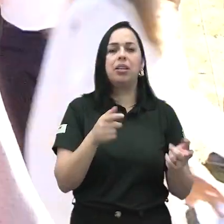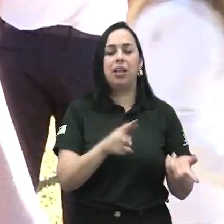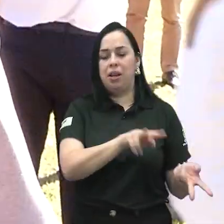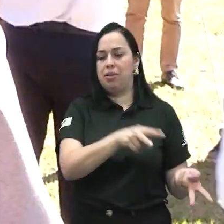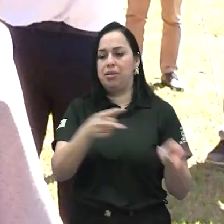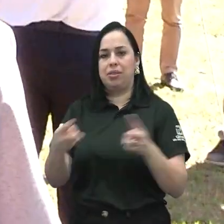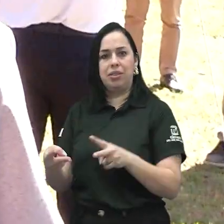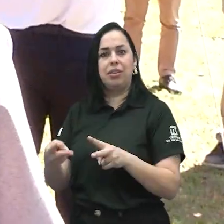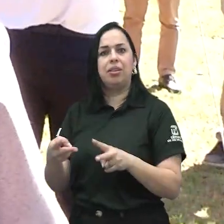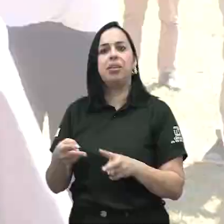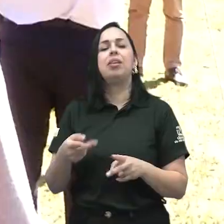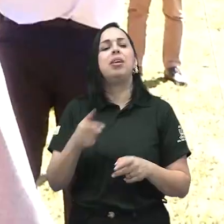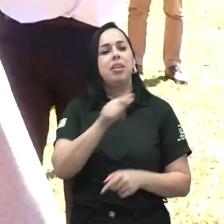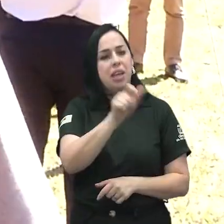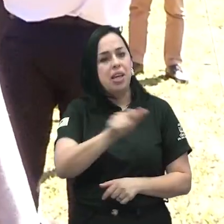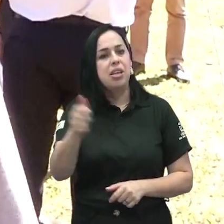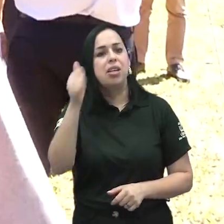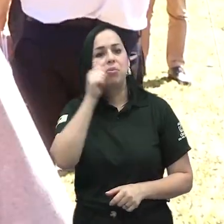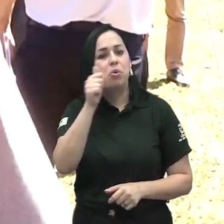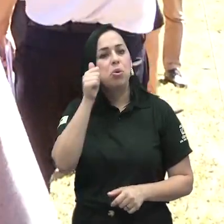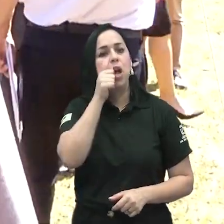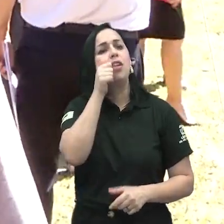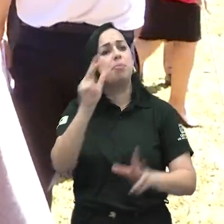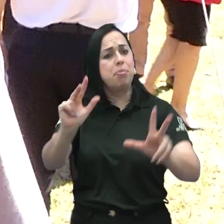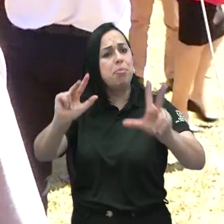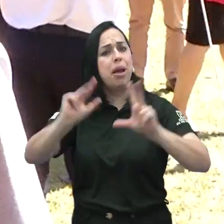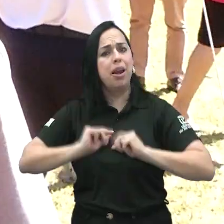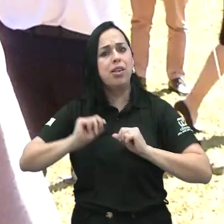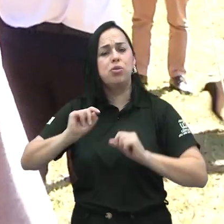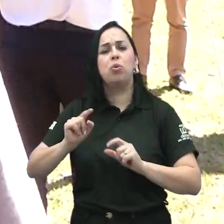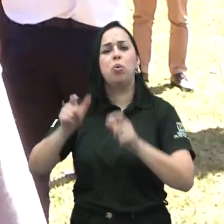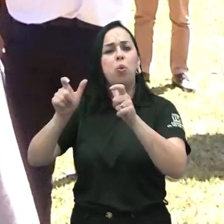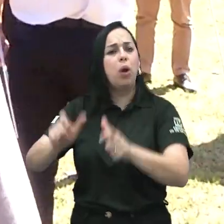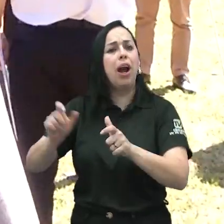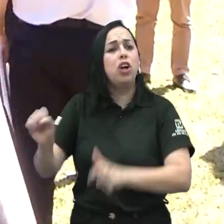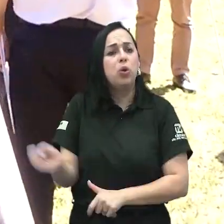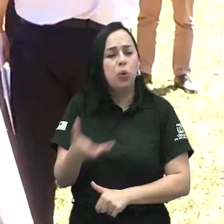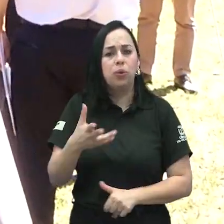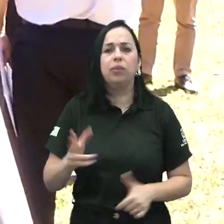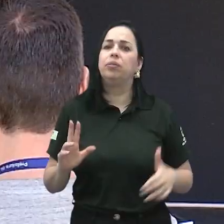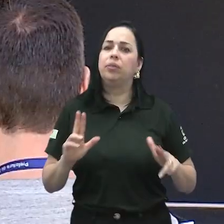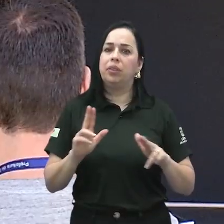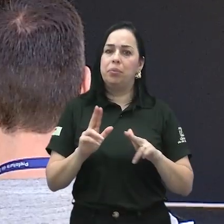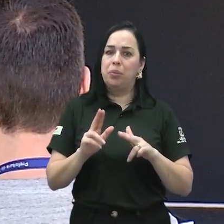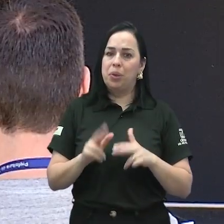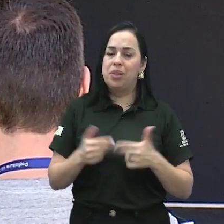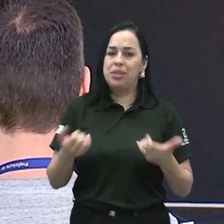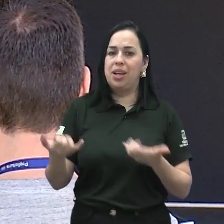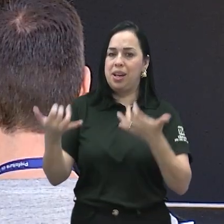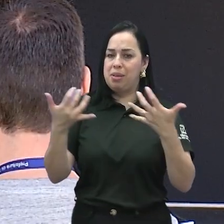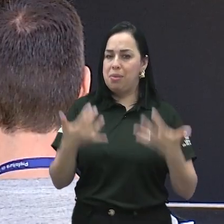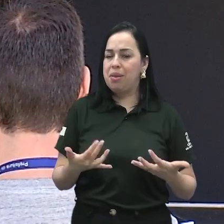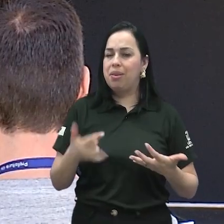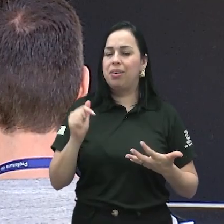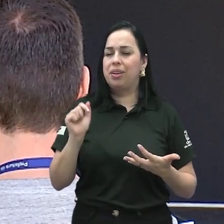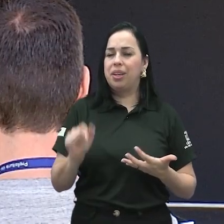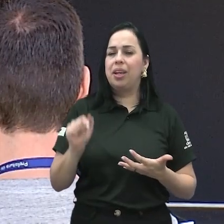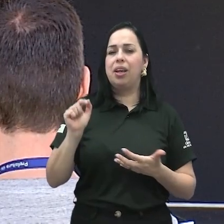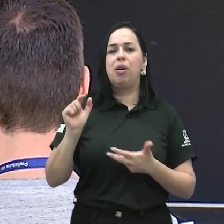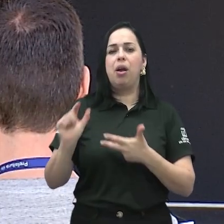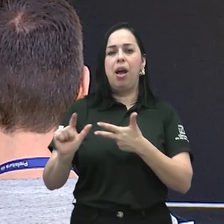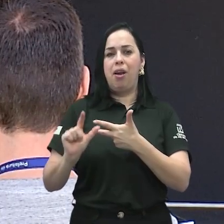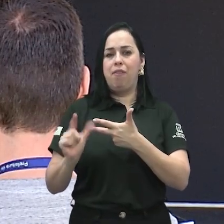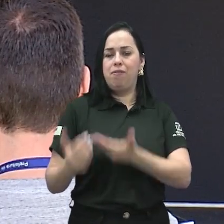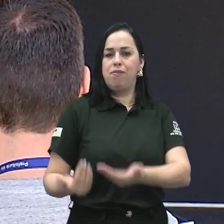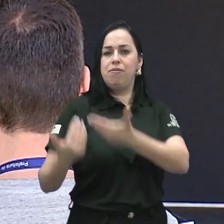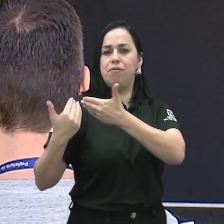esse trabalho de maternidade, e é merecido para as mães, para os nossos futuros, nossas crianças de São José dos Campos. O presidente da Câmara também destacou